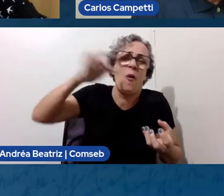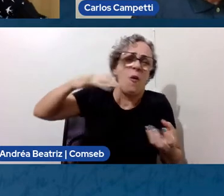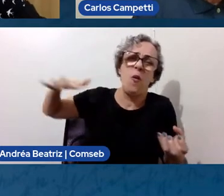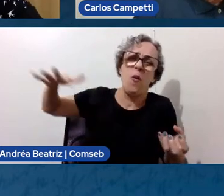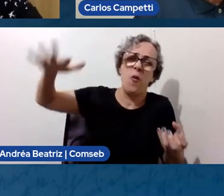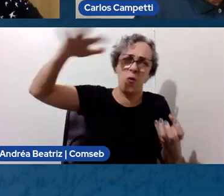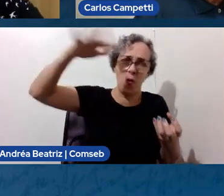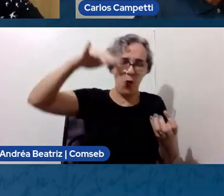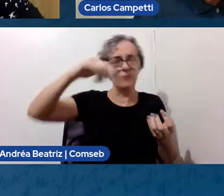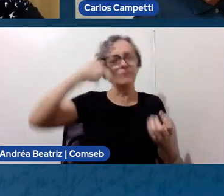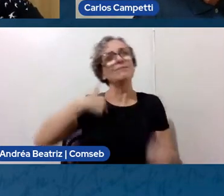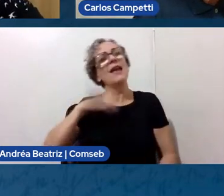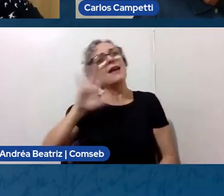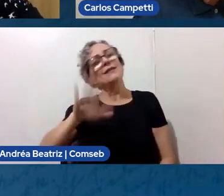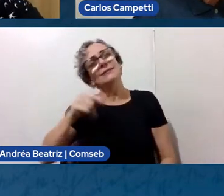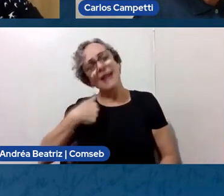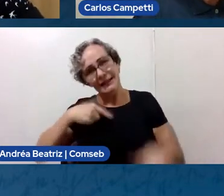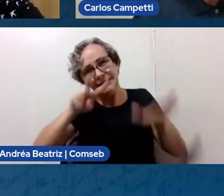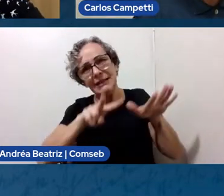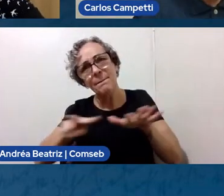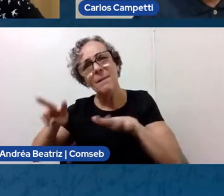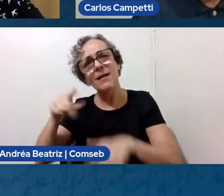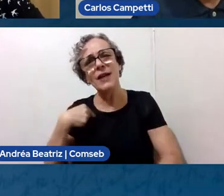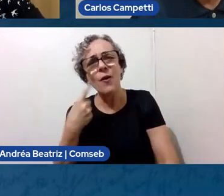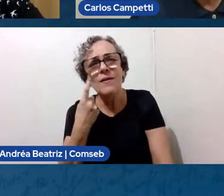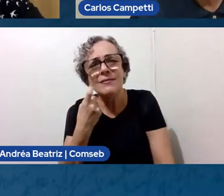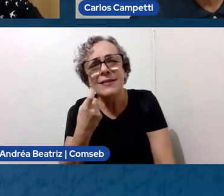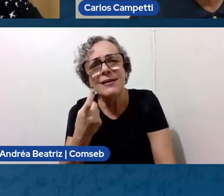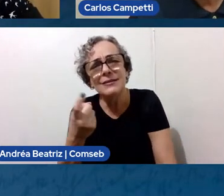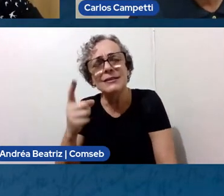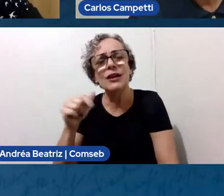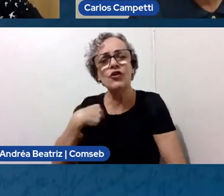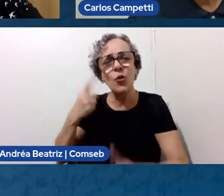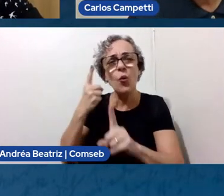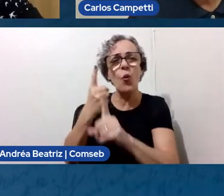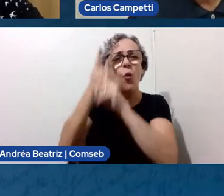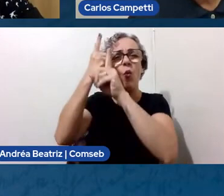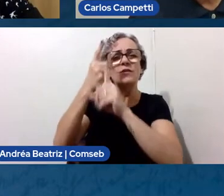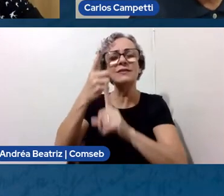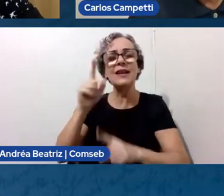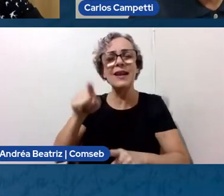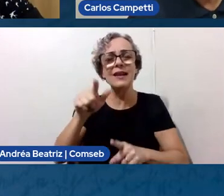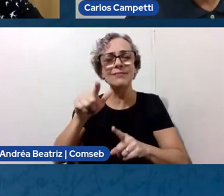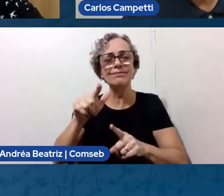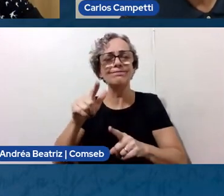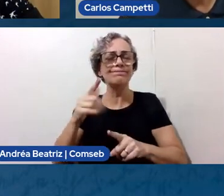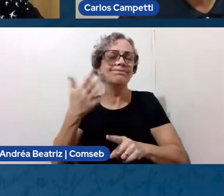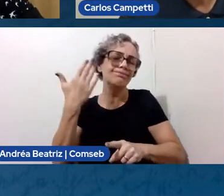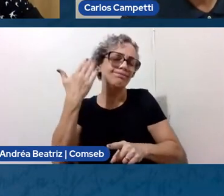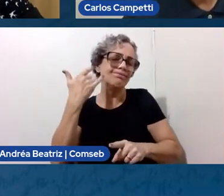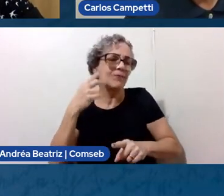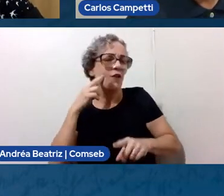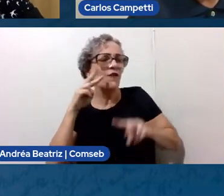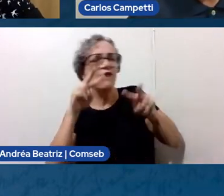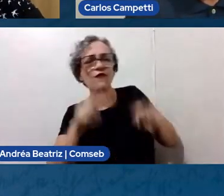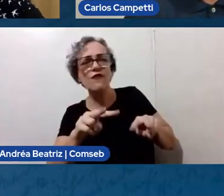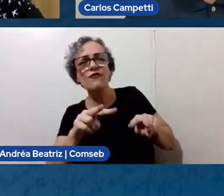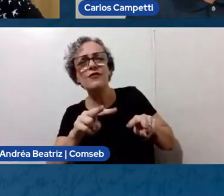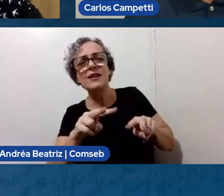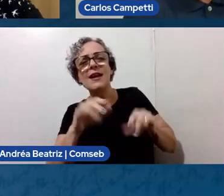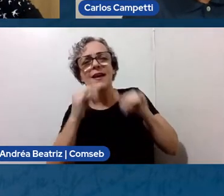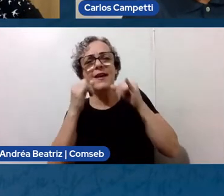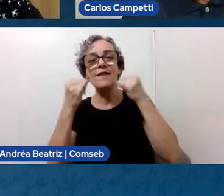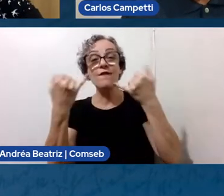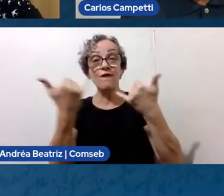interessante, encontrei uma reportagem, uma reportagem até antiga, de 2016, mas que mostram, sim, os dados, é impressionante